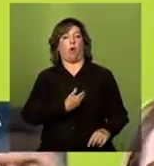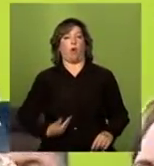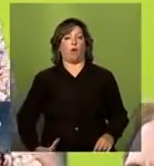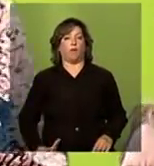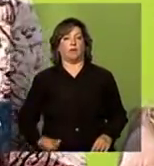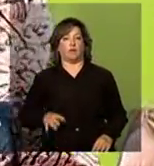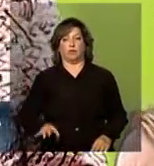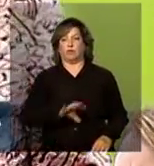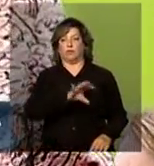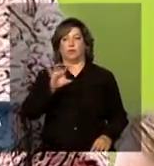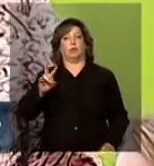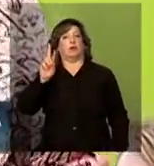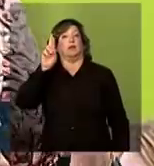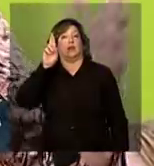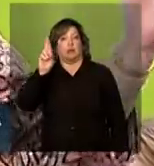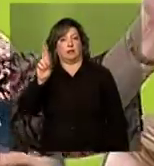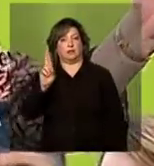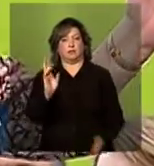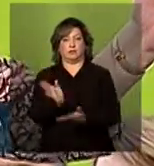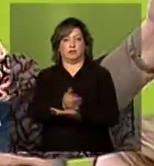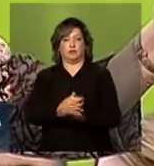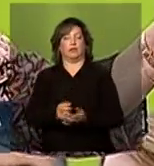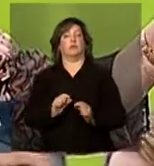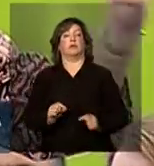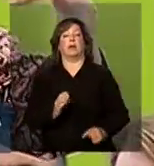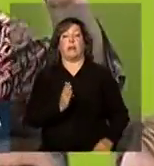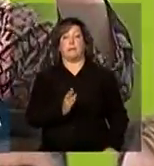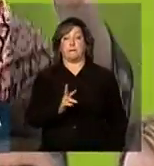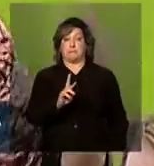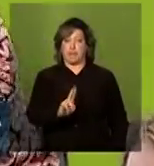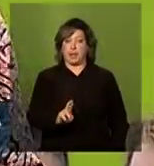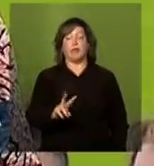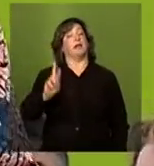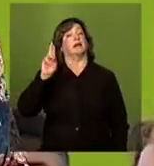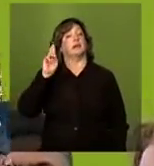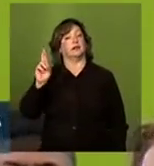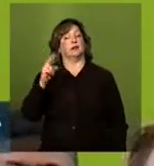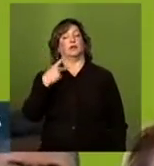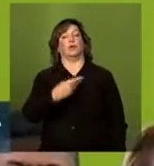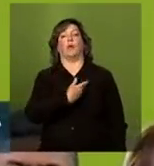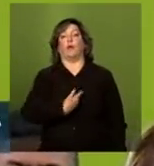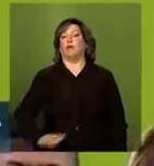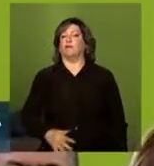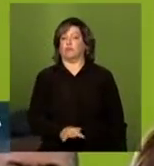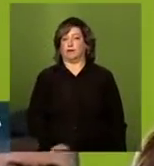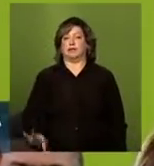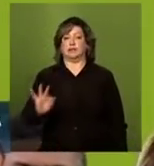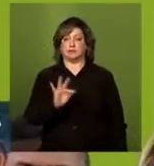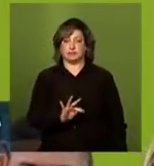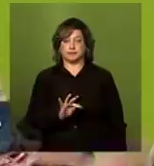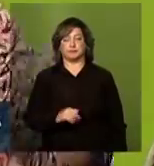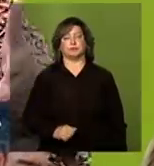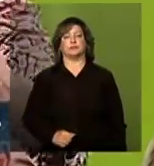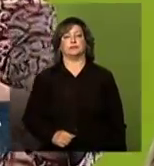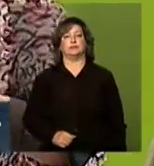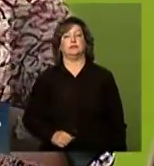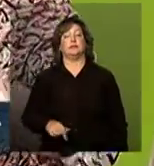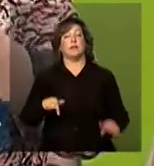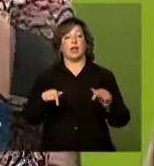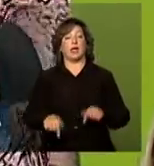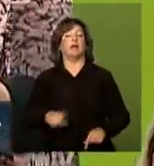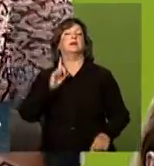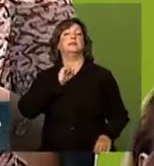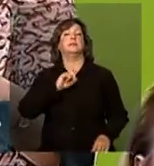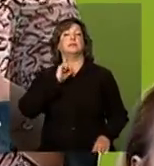à responsabilidades as BR são responsabilidade do governo federal aqui em Minas